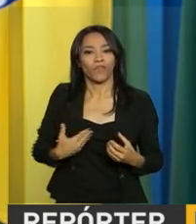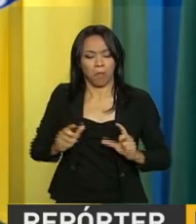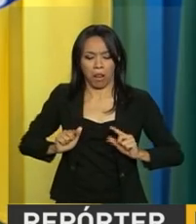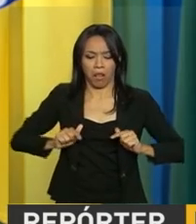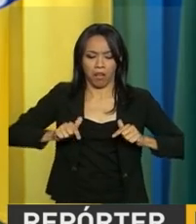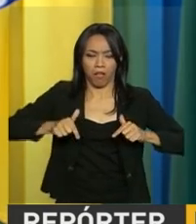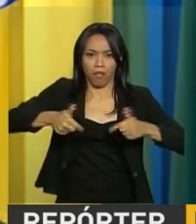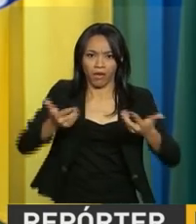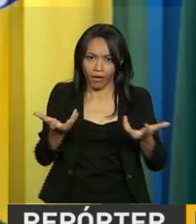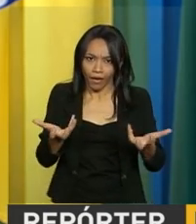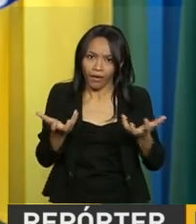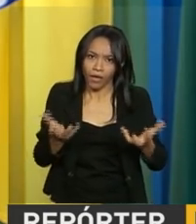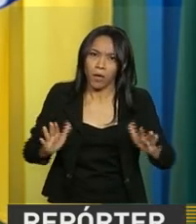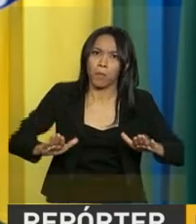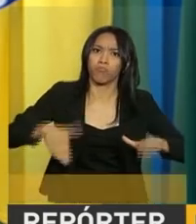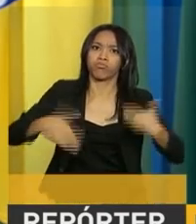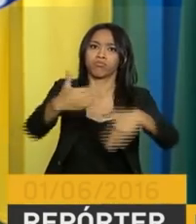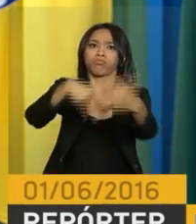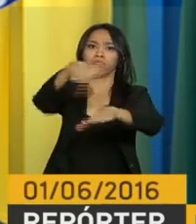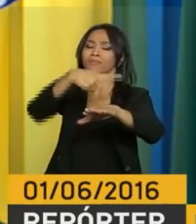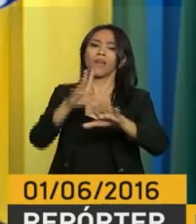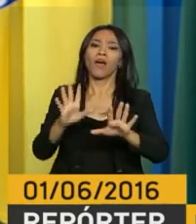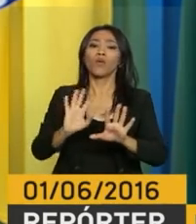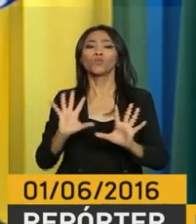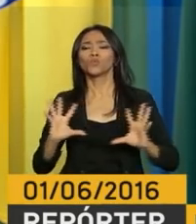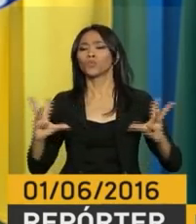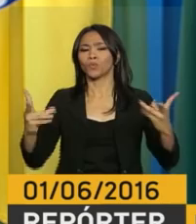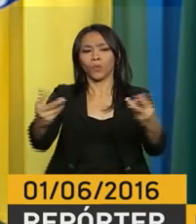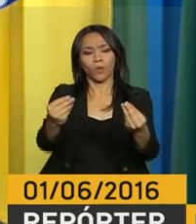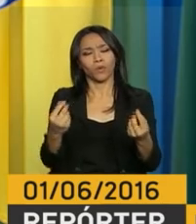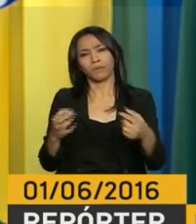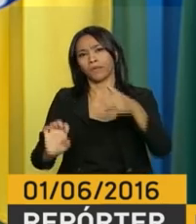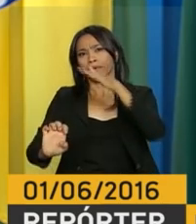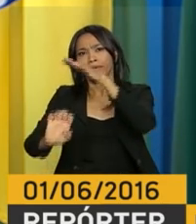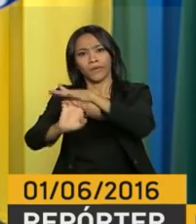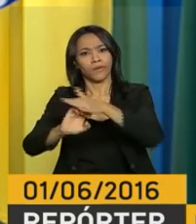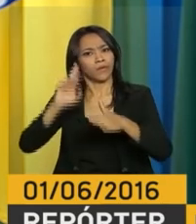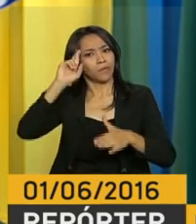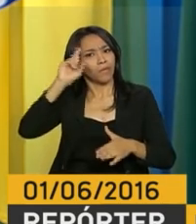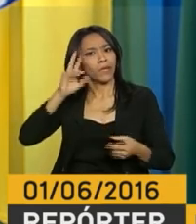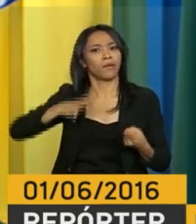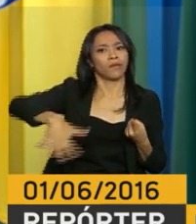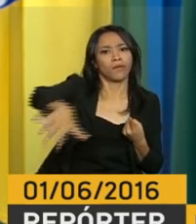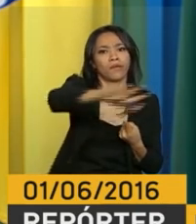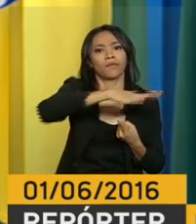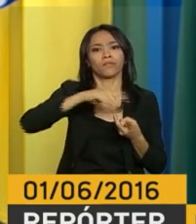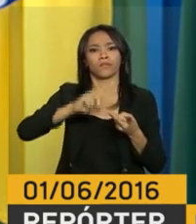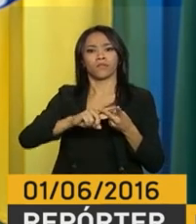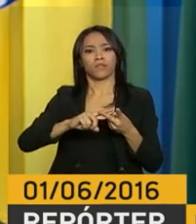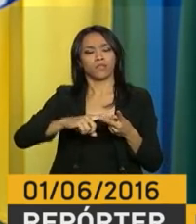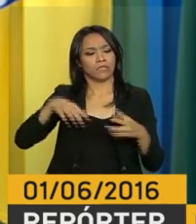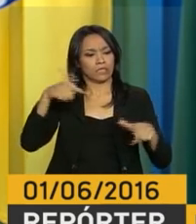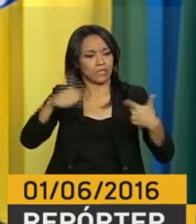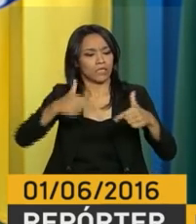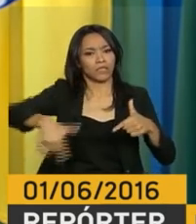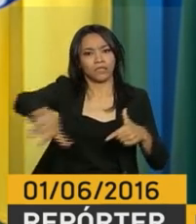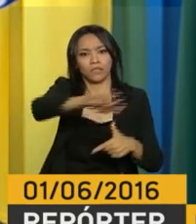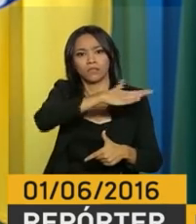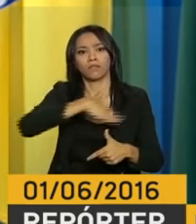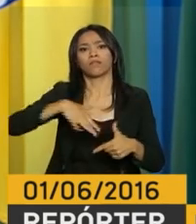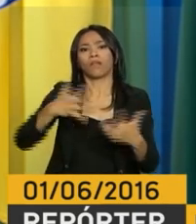figuras expressivas da área empresarial da área dos trabalhadores que estão aqui no auditório